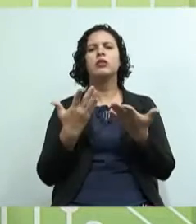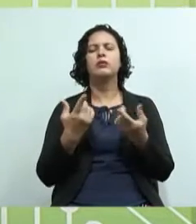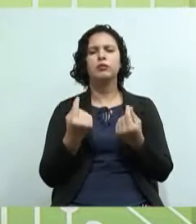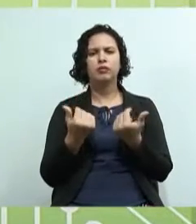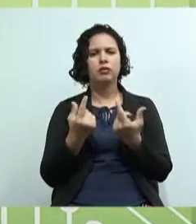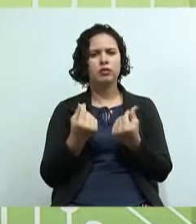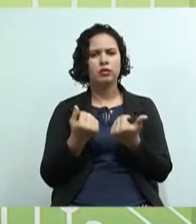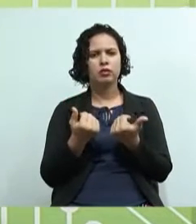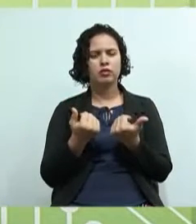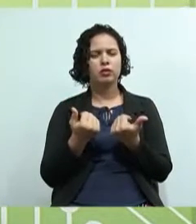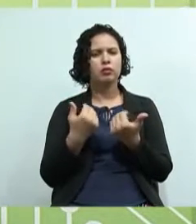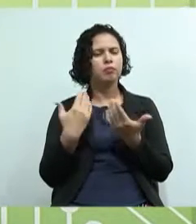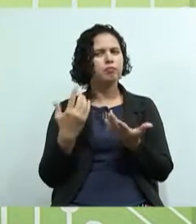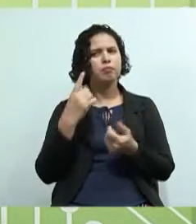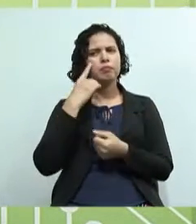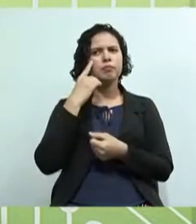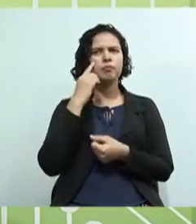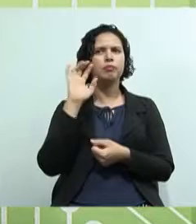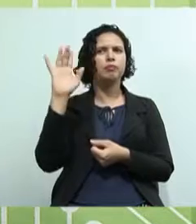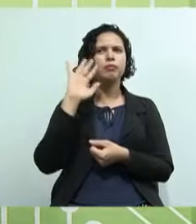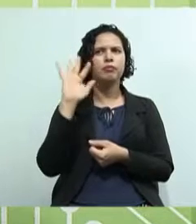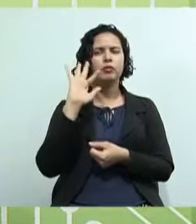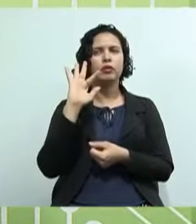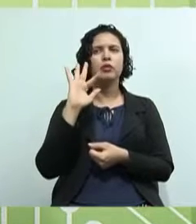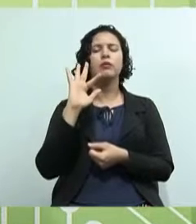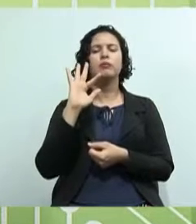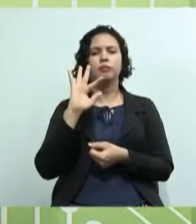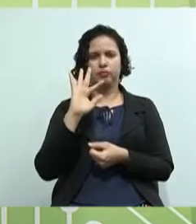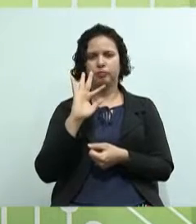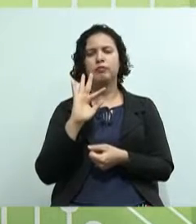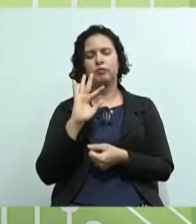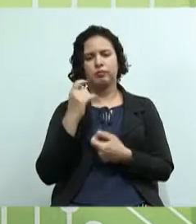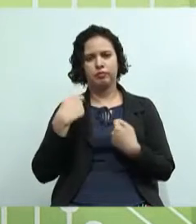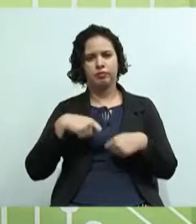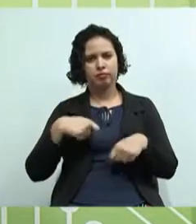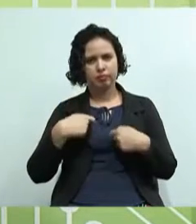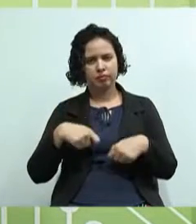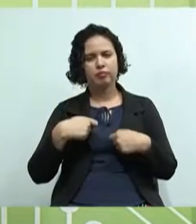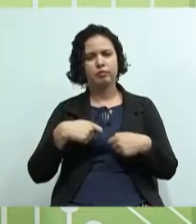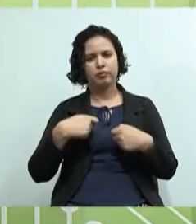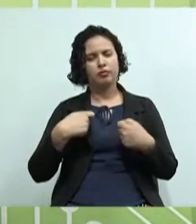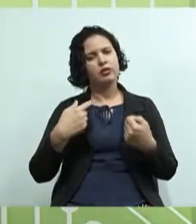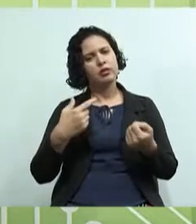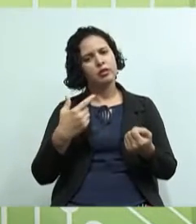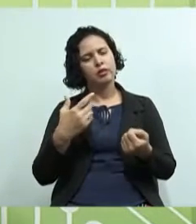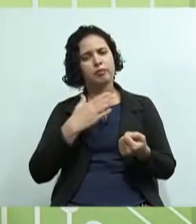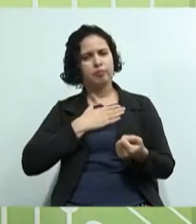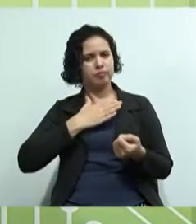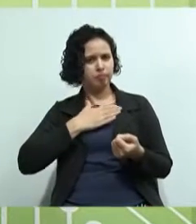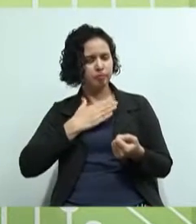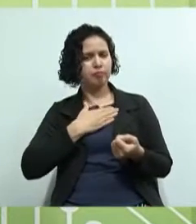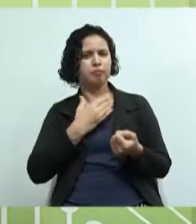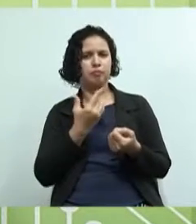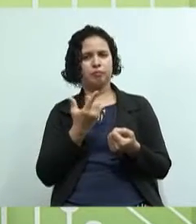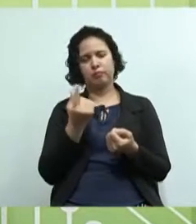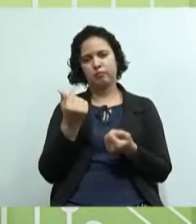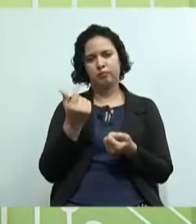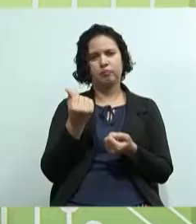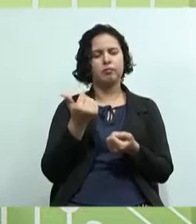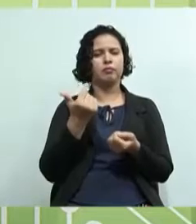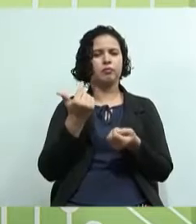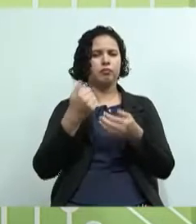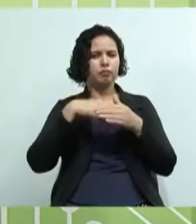nos anos anteriores, é isso que eu vou prever o meu gasto, é isso que eu vou prever a minha despesa, a minha receita e tudo aquilo que